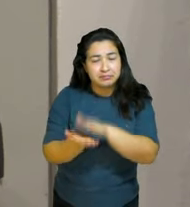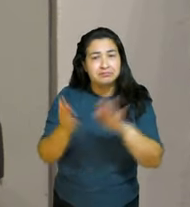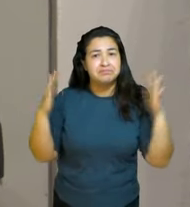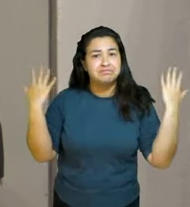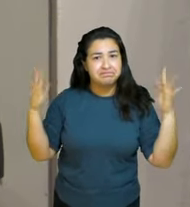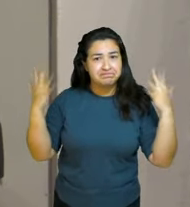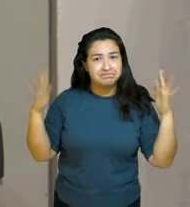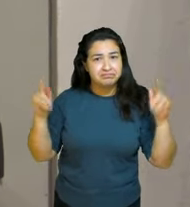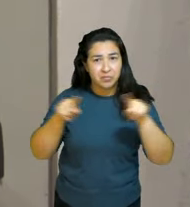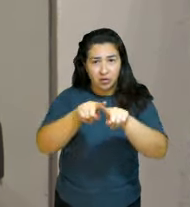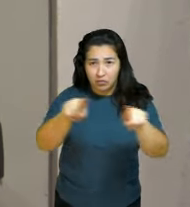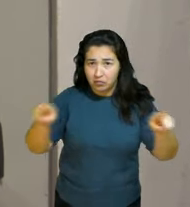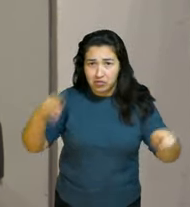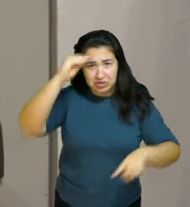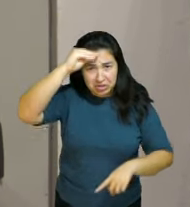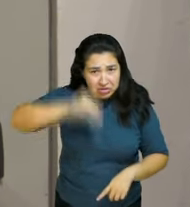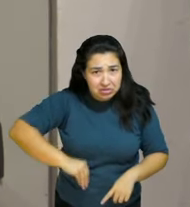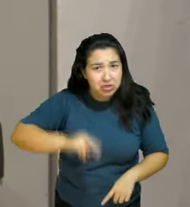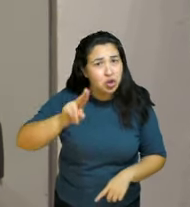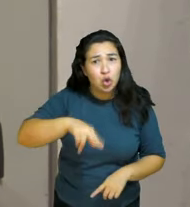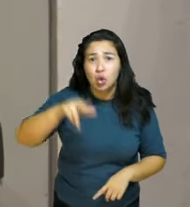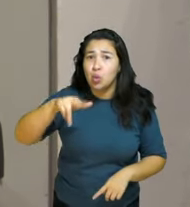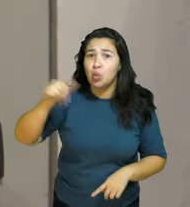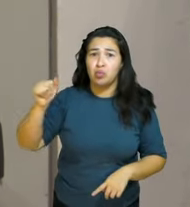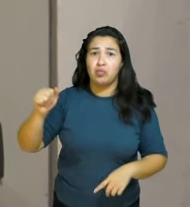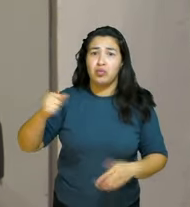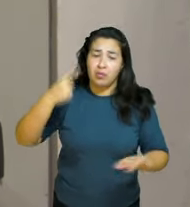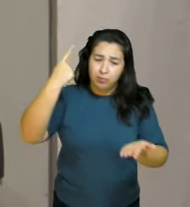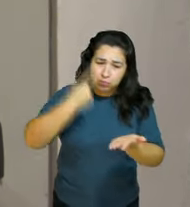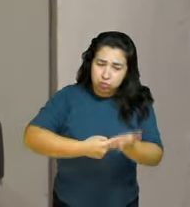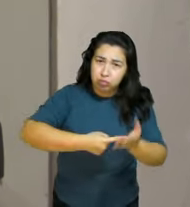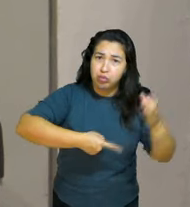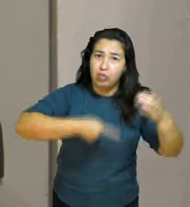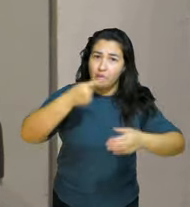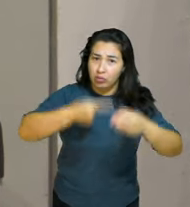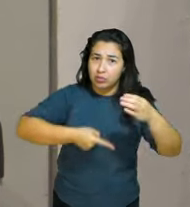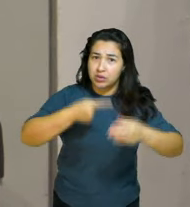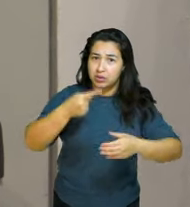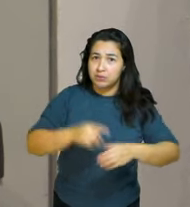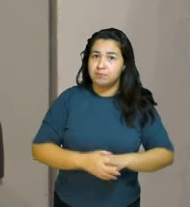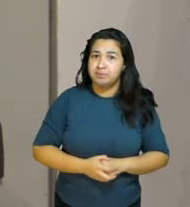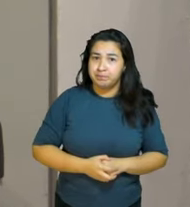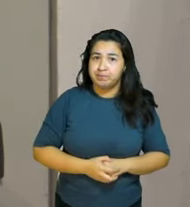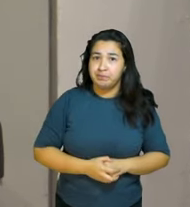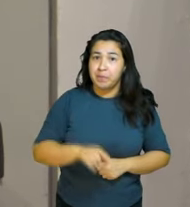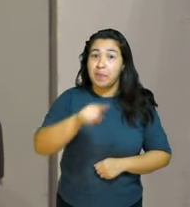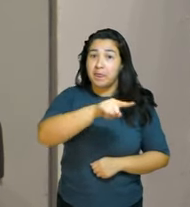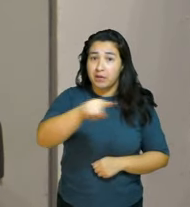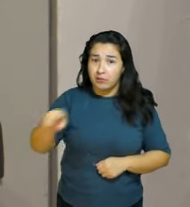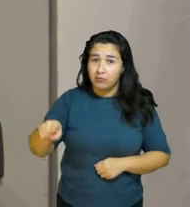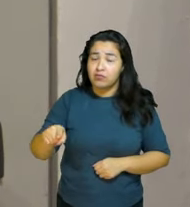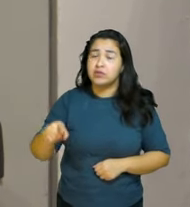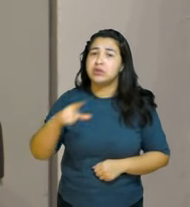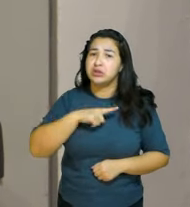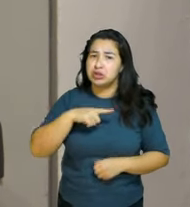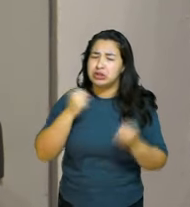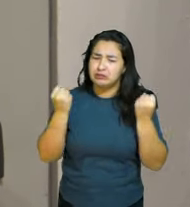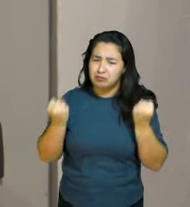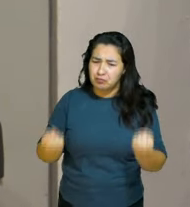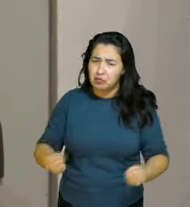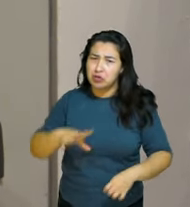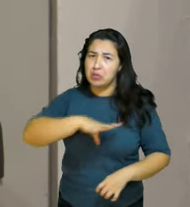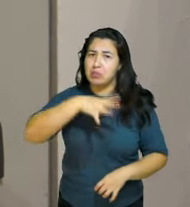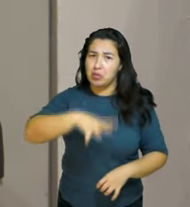desistirem do esporte de Santa Catarina. Contem com essa comissão, se o esporte ainda está de pé, porque vocês carregam o piano. Contem com essa comissão para a gente